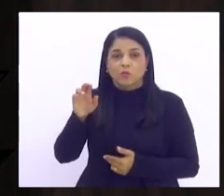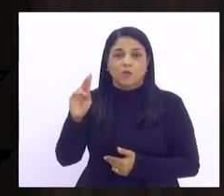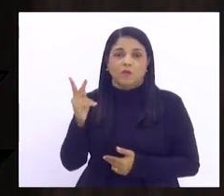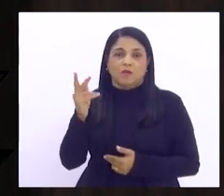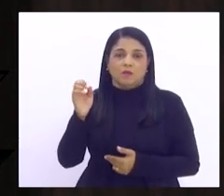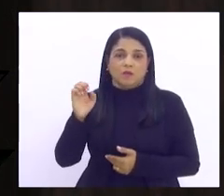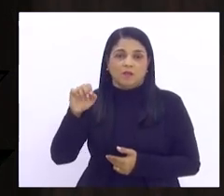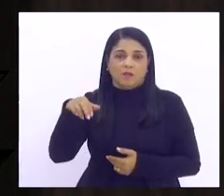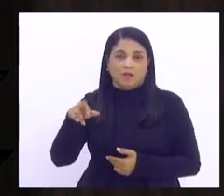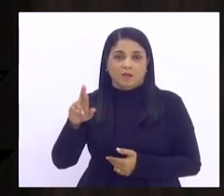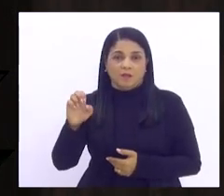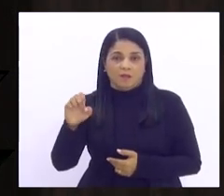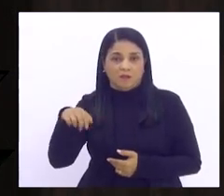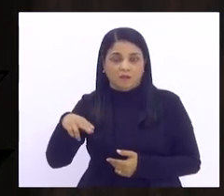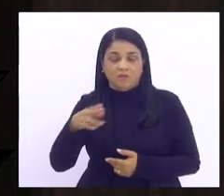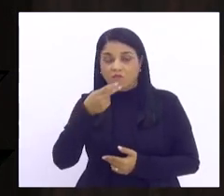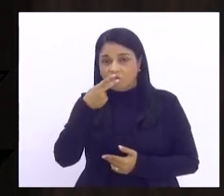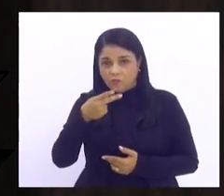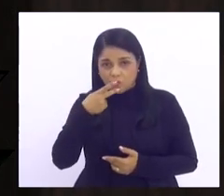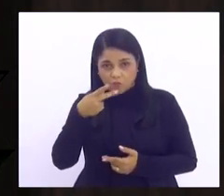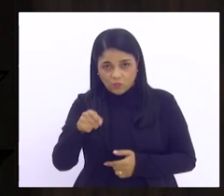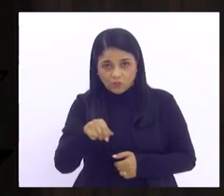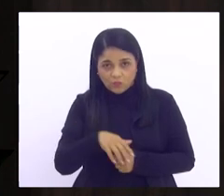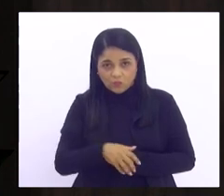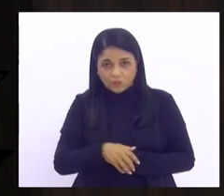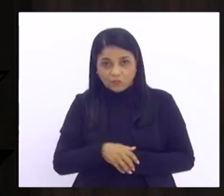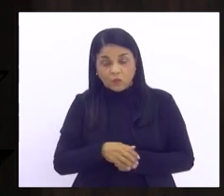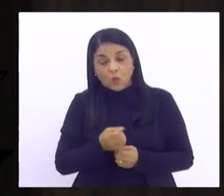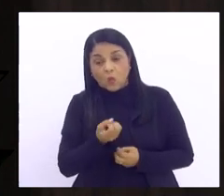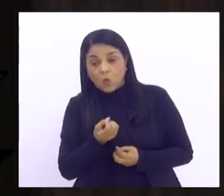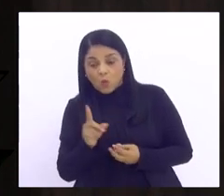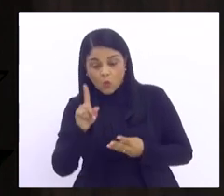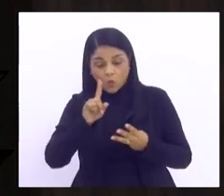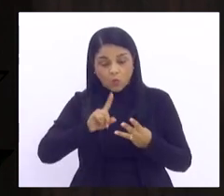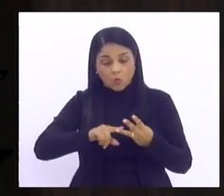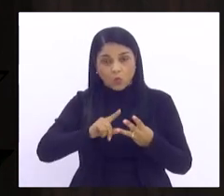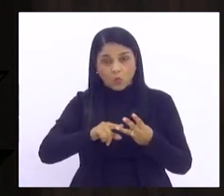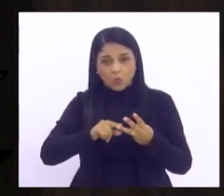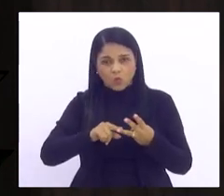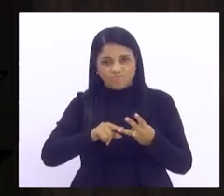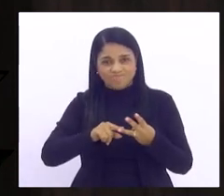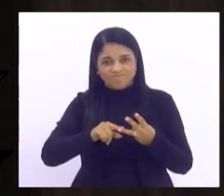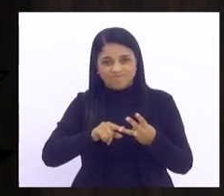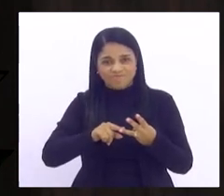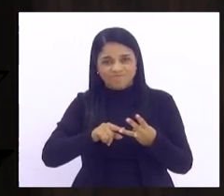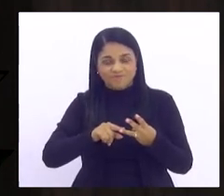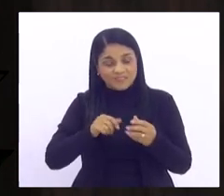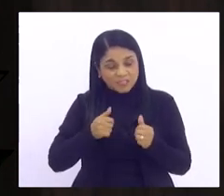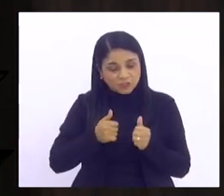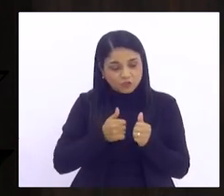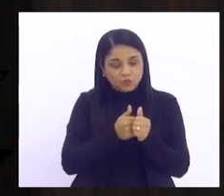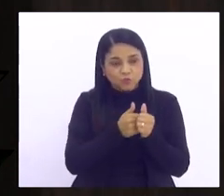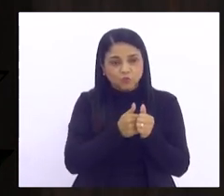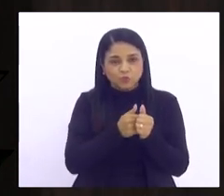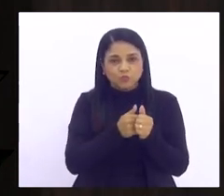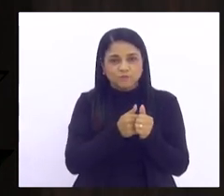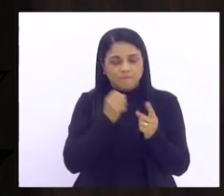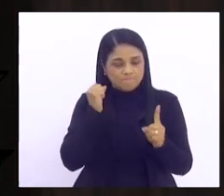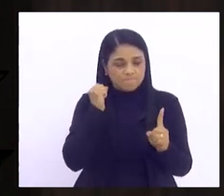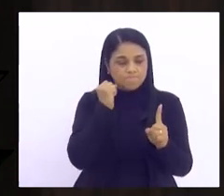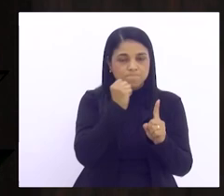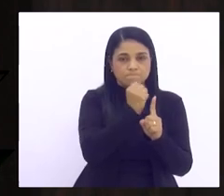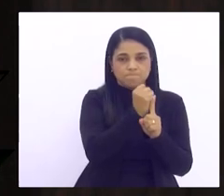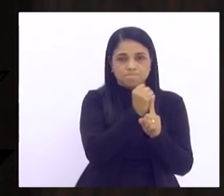Ou simplesmente sendo cúmplice desse genocídio silencioso chamado